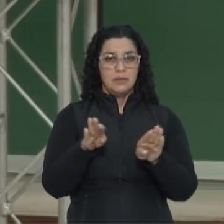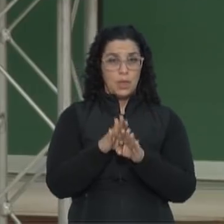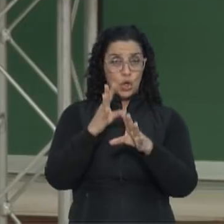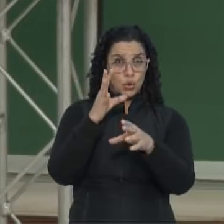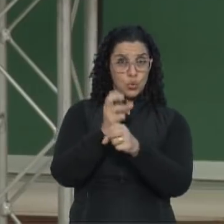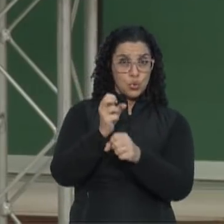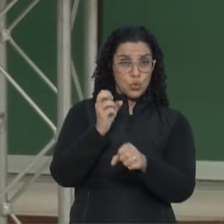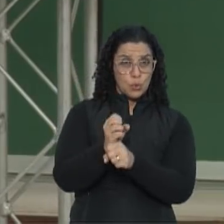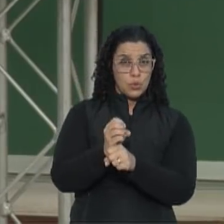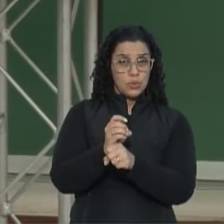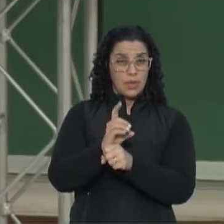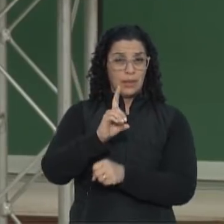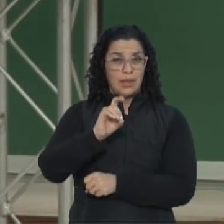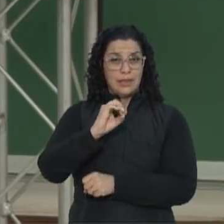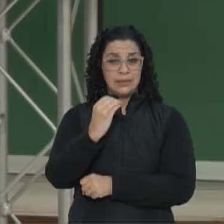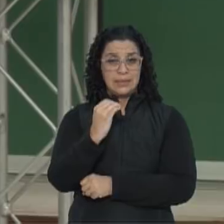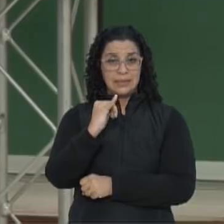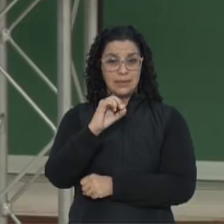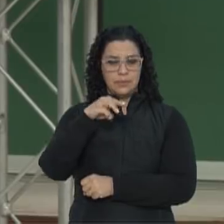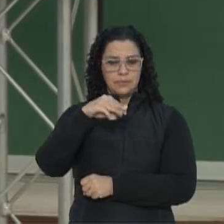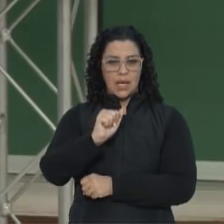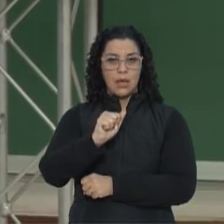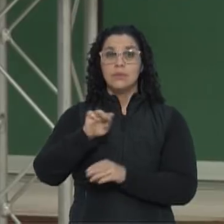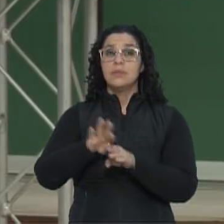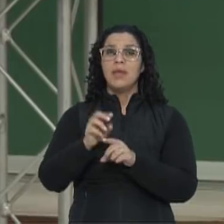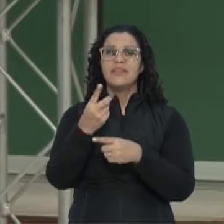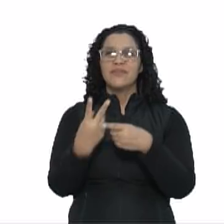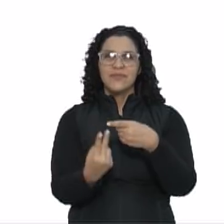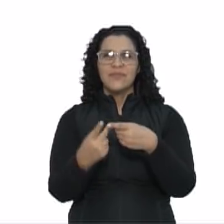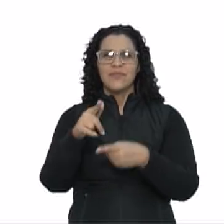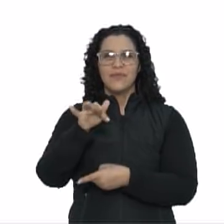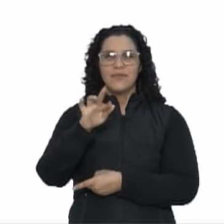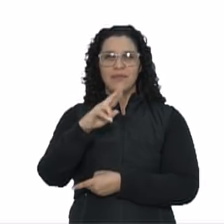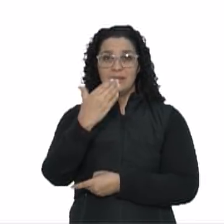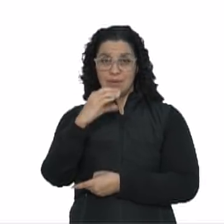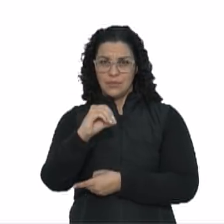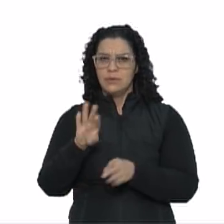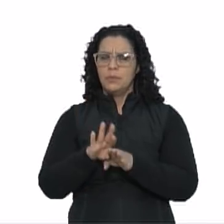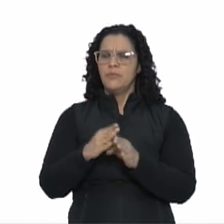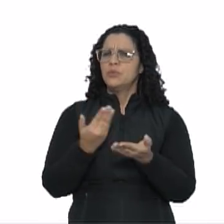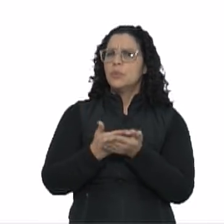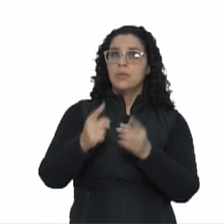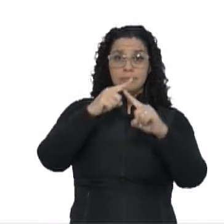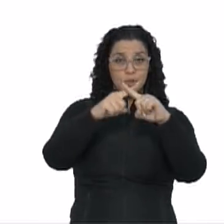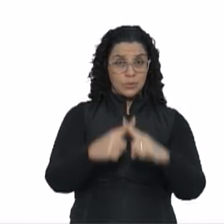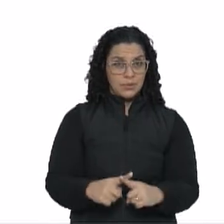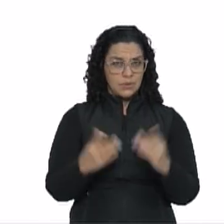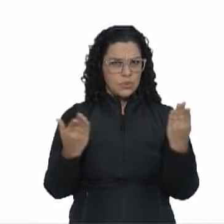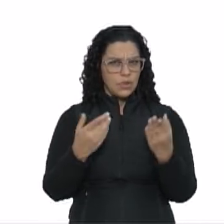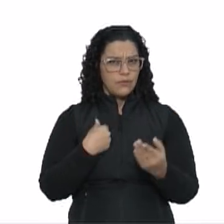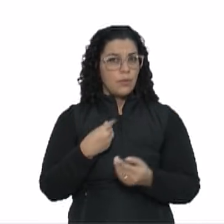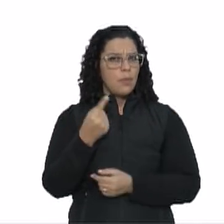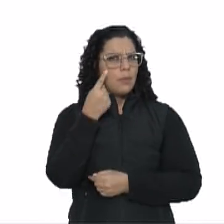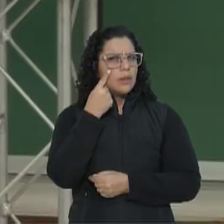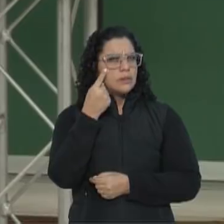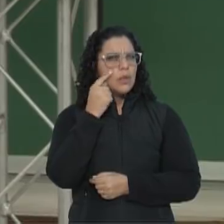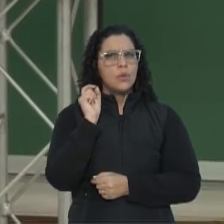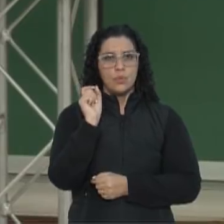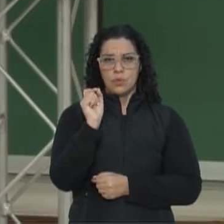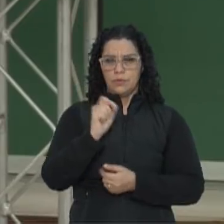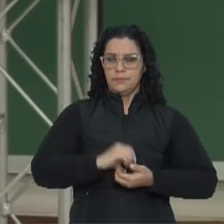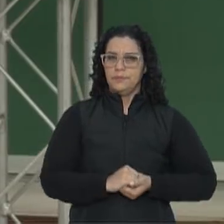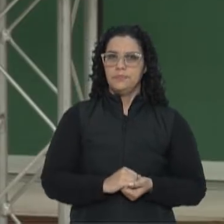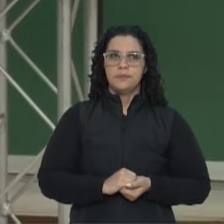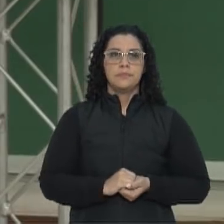forma decimal e fracionária. E a gente vai iniciar a multiplicação com os números racionais. Então, vamos parar aqui e pensar um